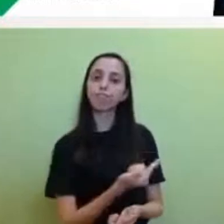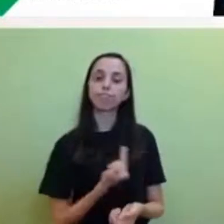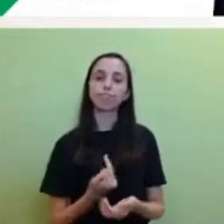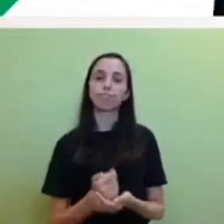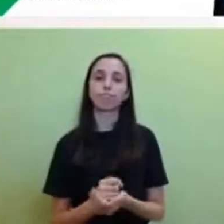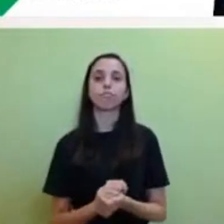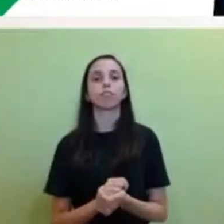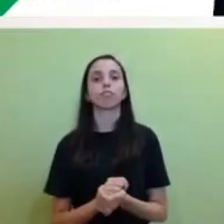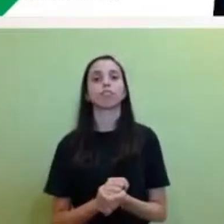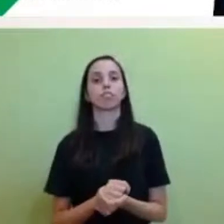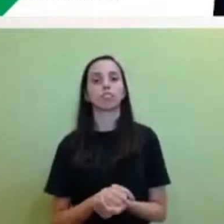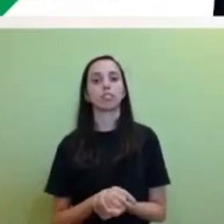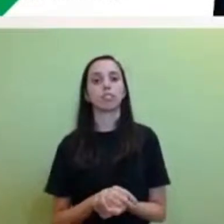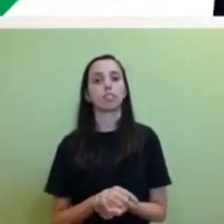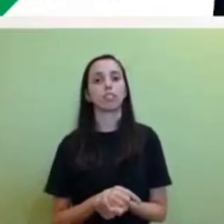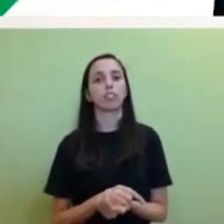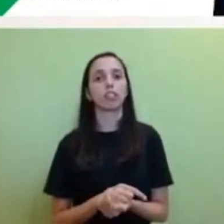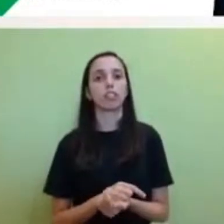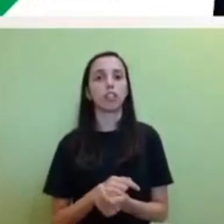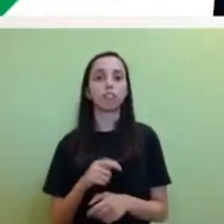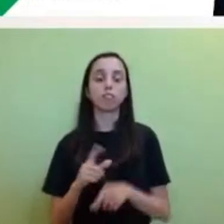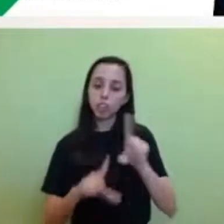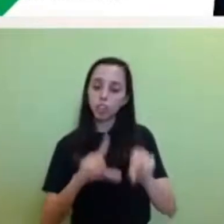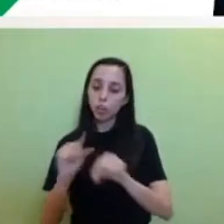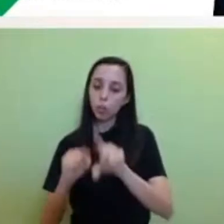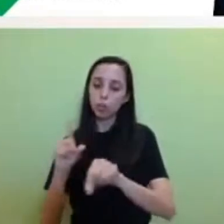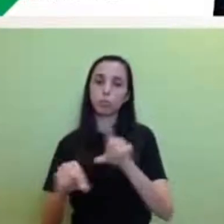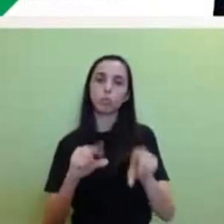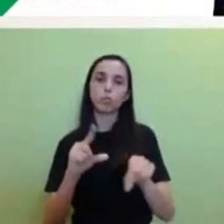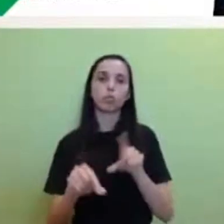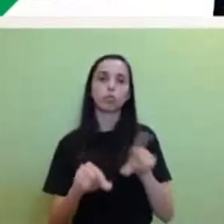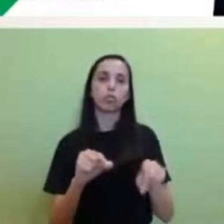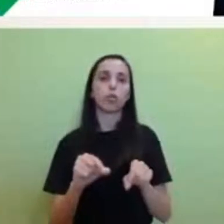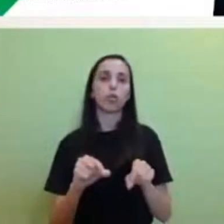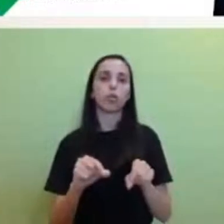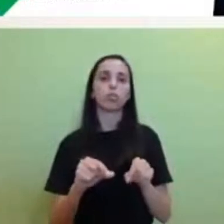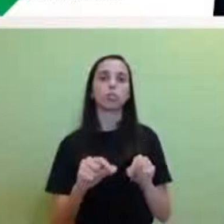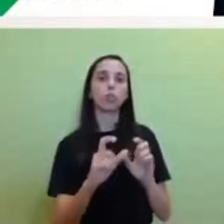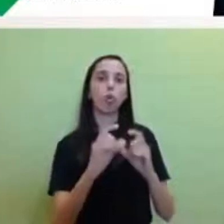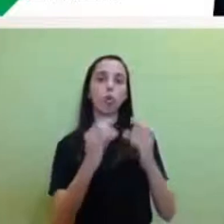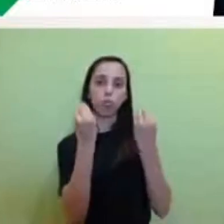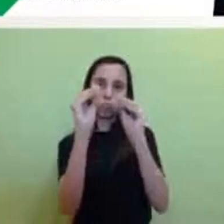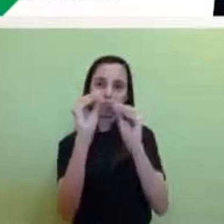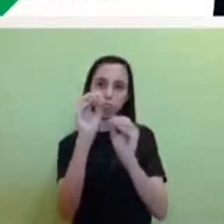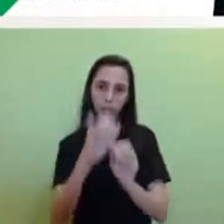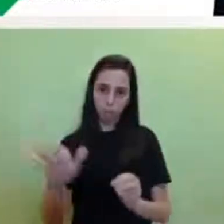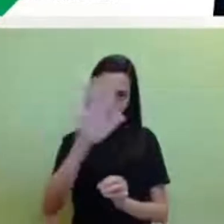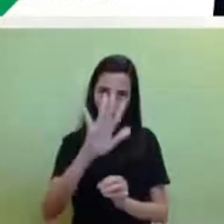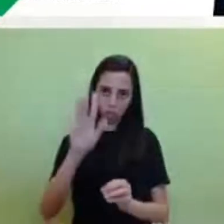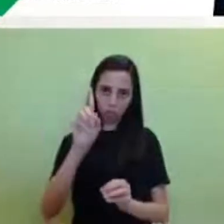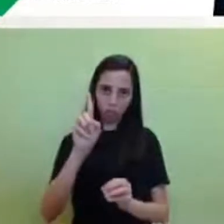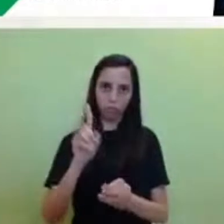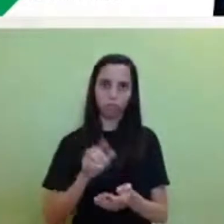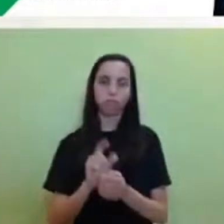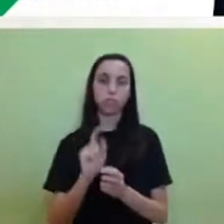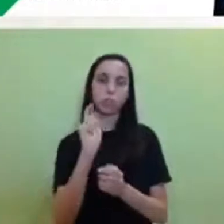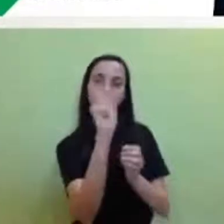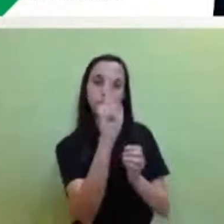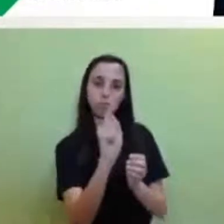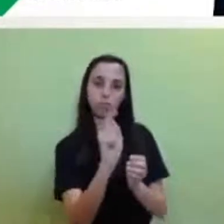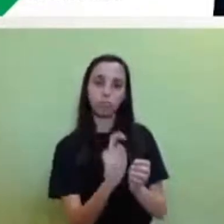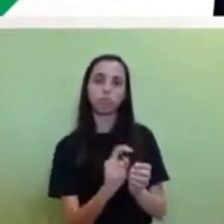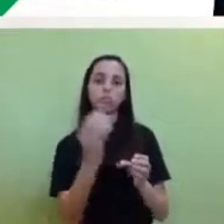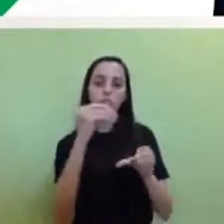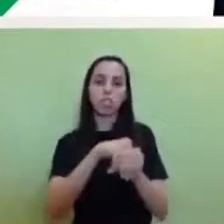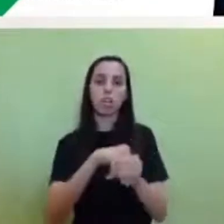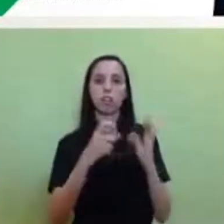Ele tem algumas opções aí que eu coloquei nesses quadradinhos, né? São botões que existem